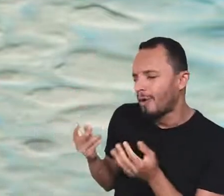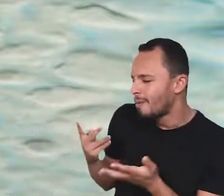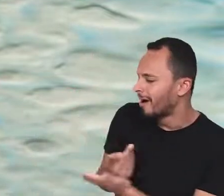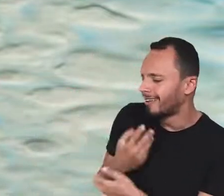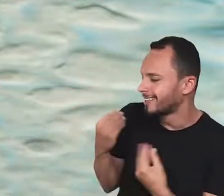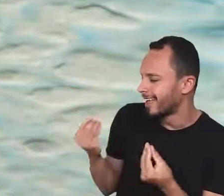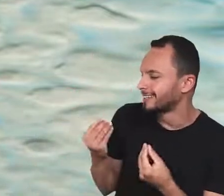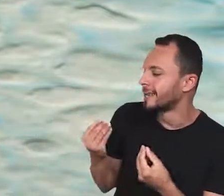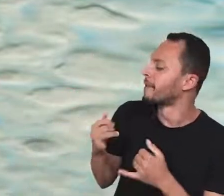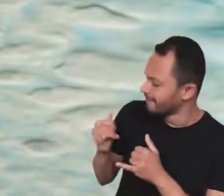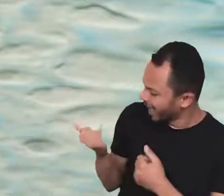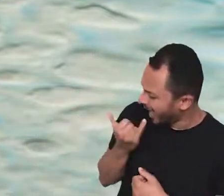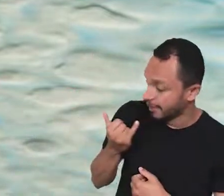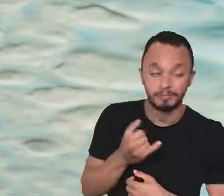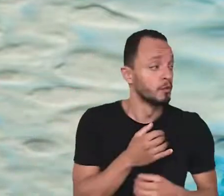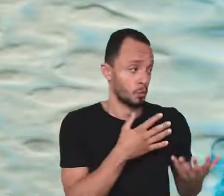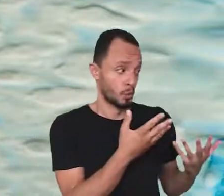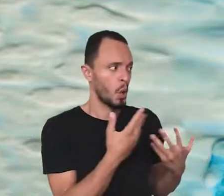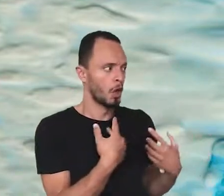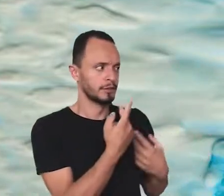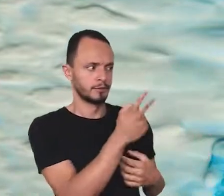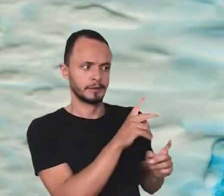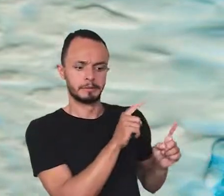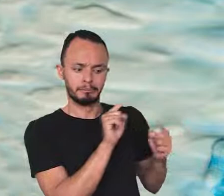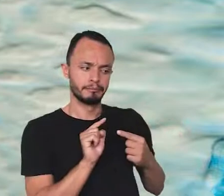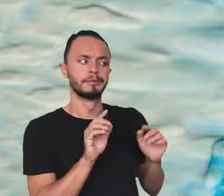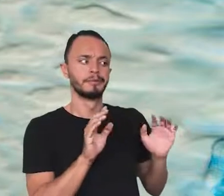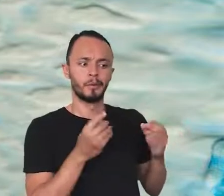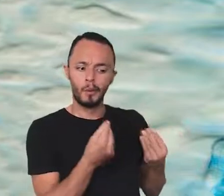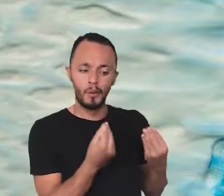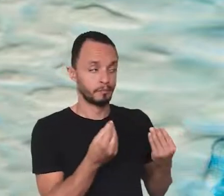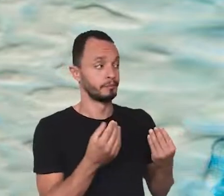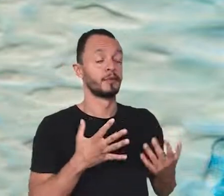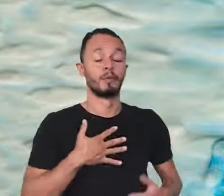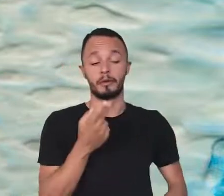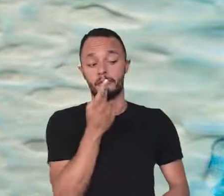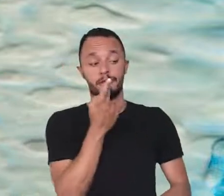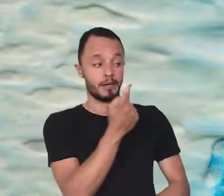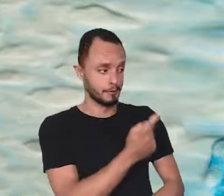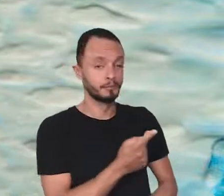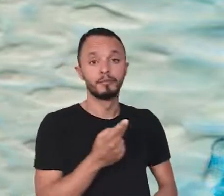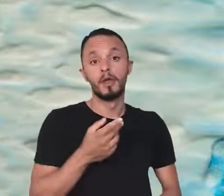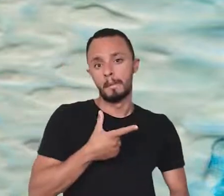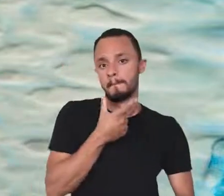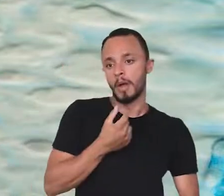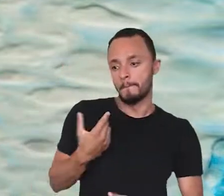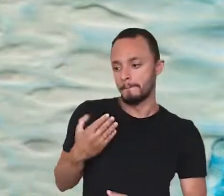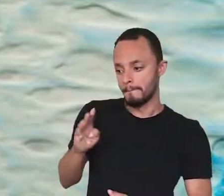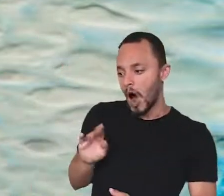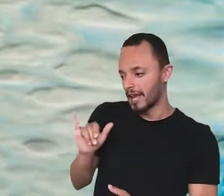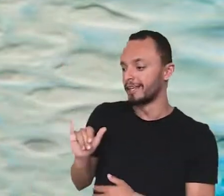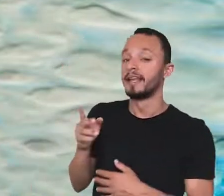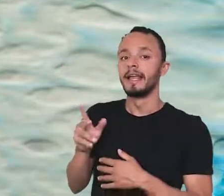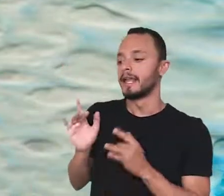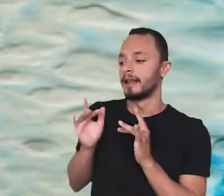fala. Mas hoje vocês acordaram daquele jeito, hein? Nossa senhora. Então, como eu estava falando, o meu boy contou pra mim que